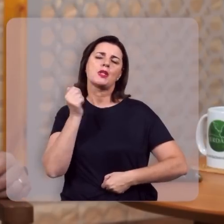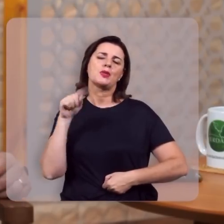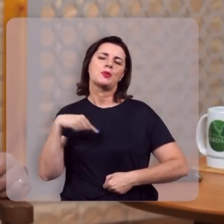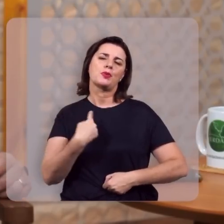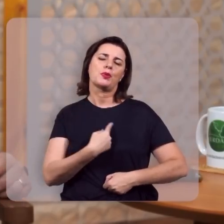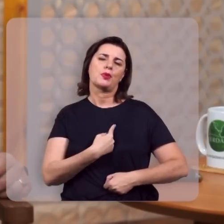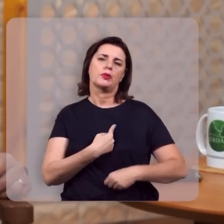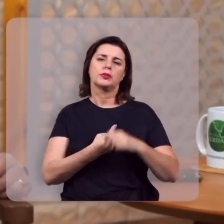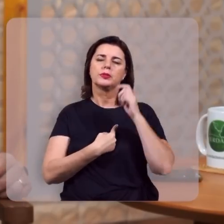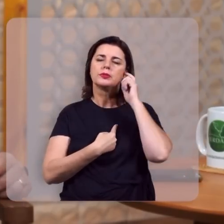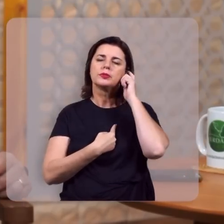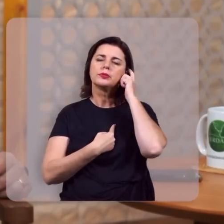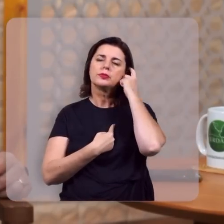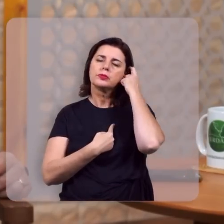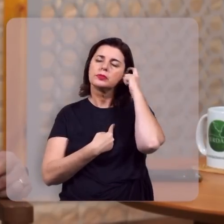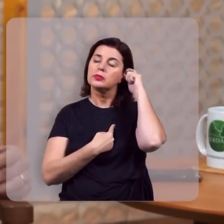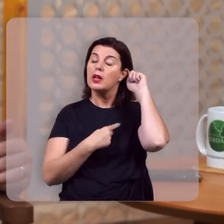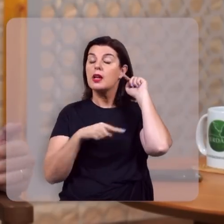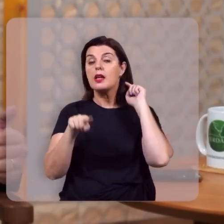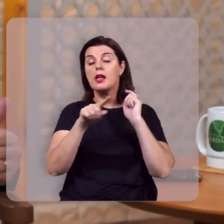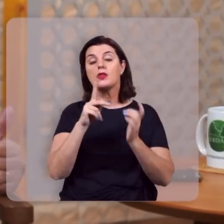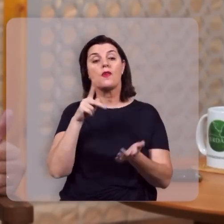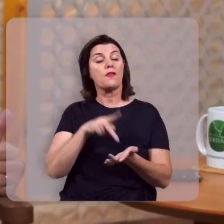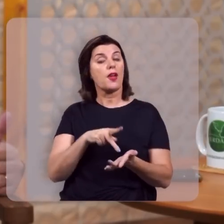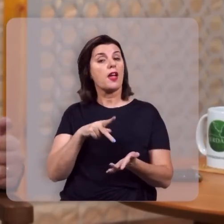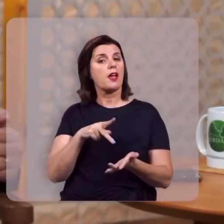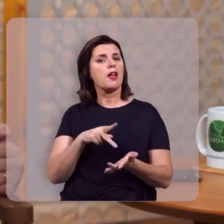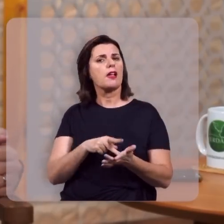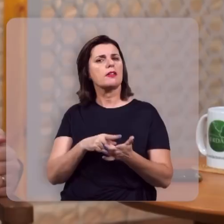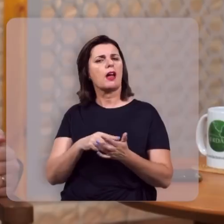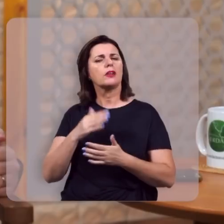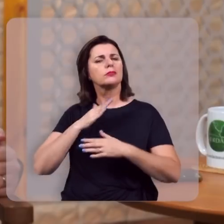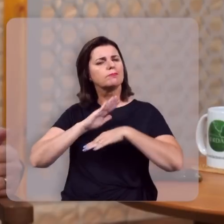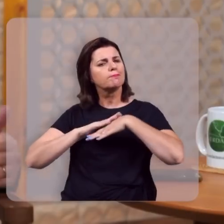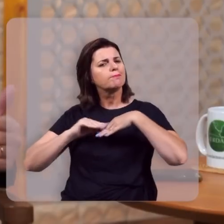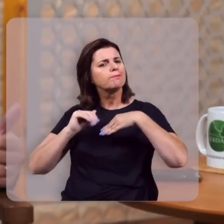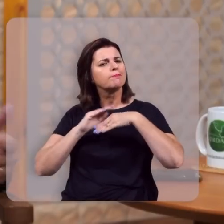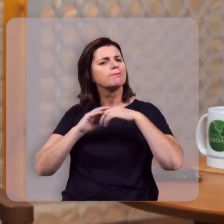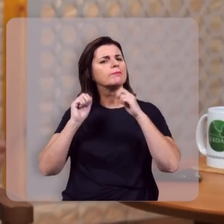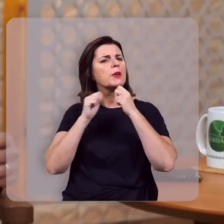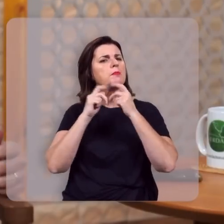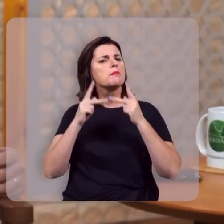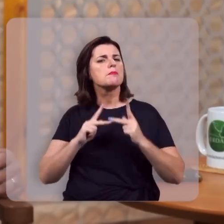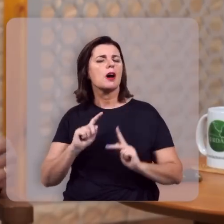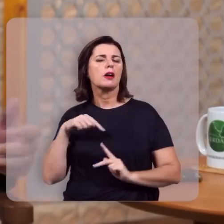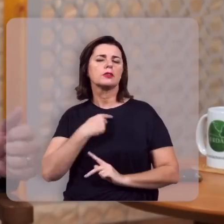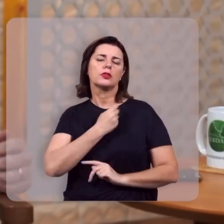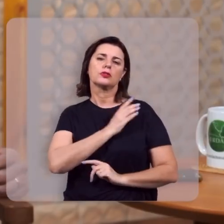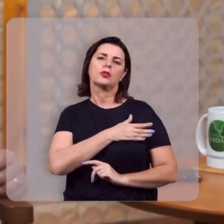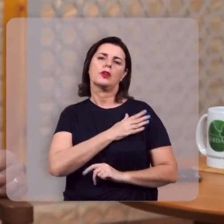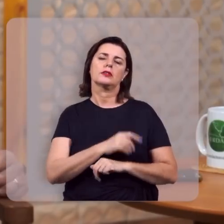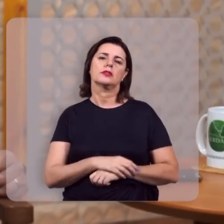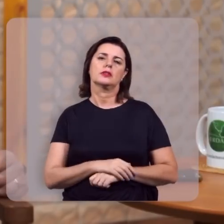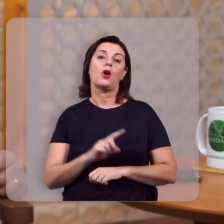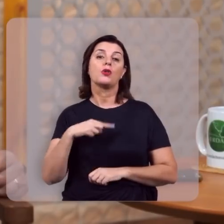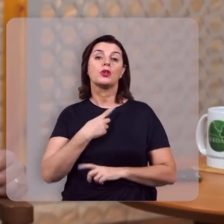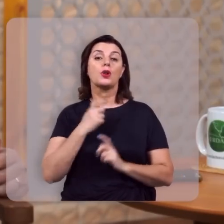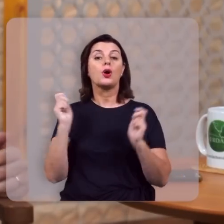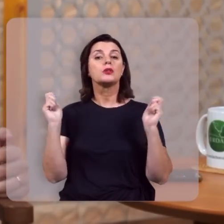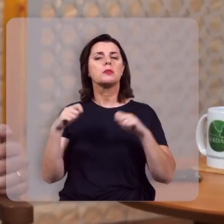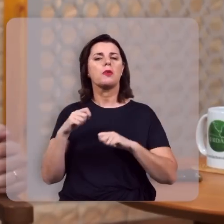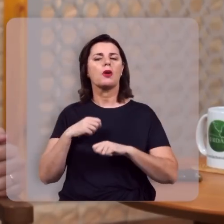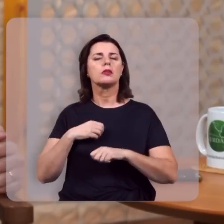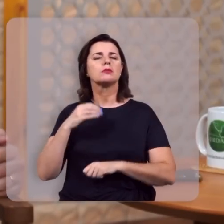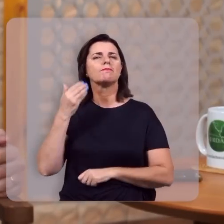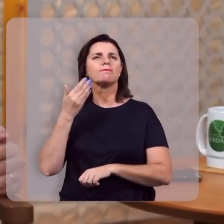a partir da sua boa vontade. Que isso traga, de fato, esse alento e essa paz ao nosso coração, que